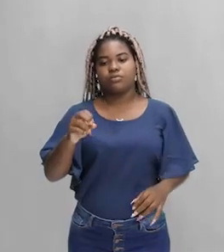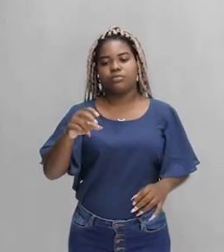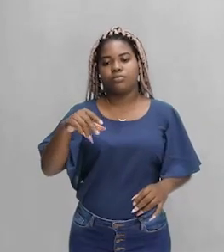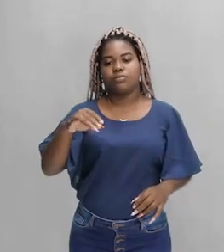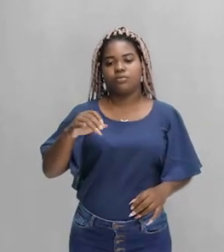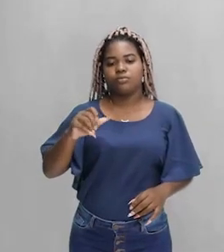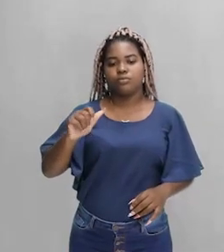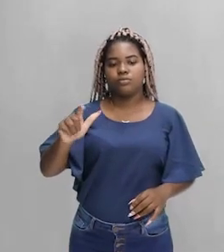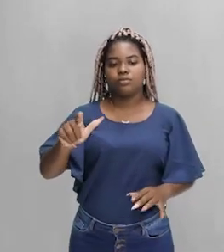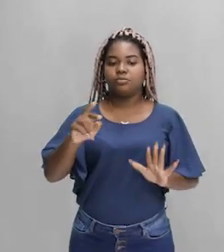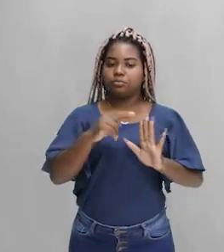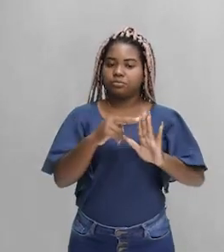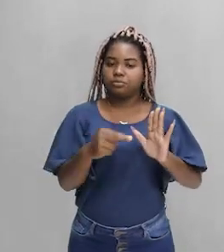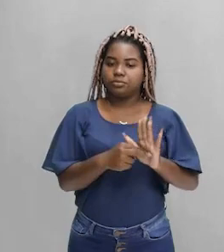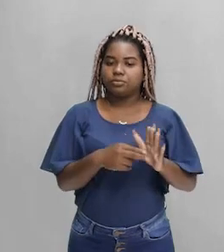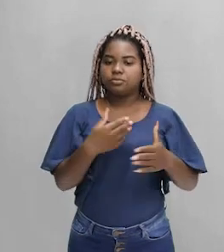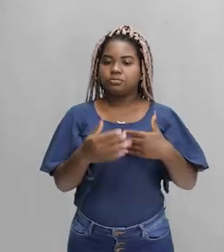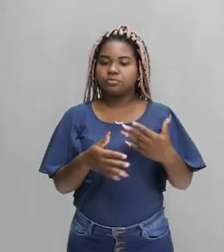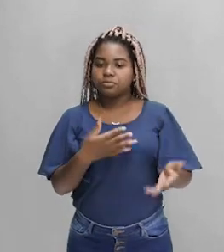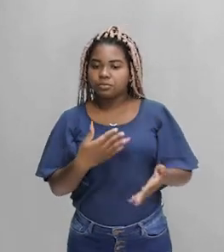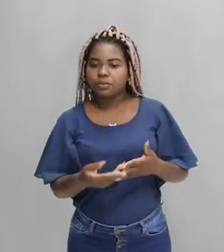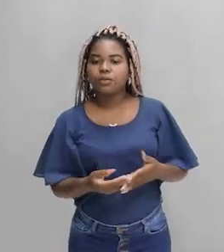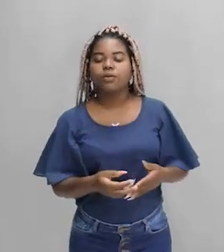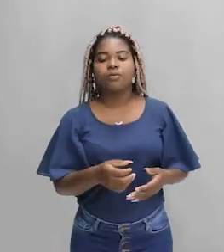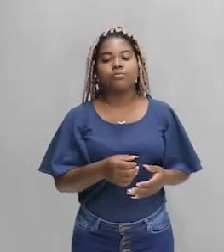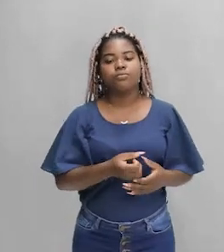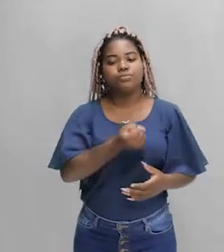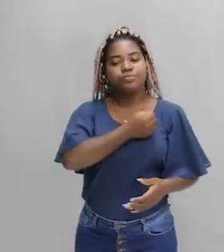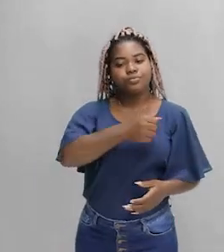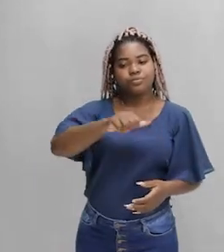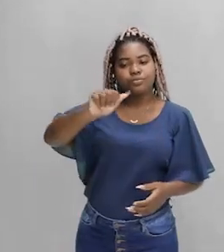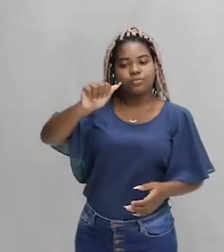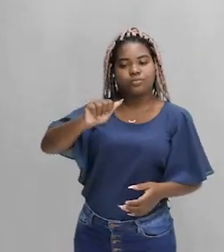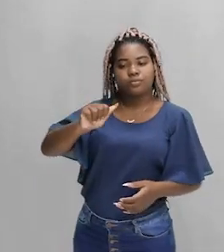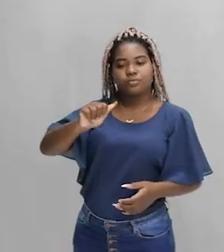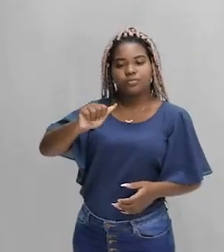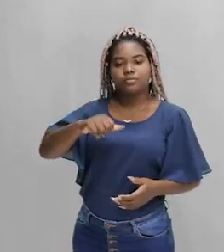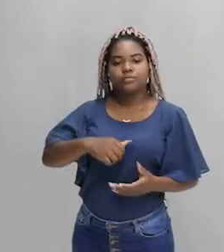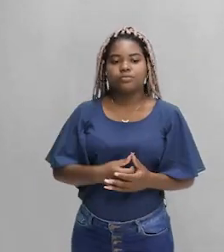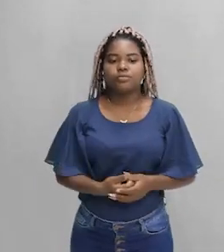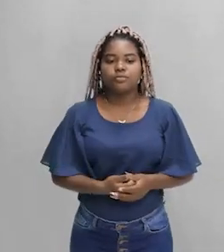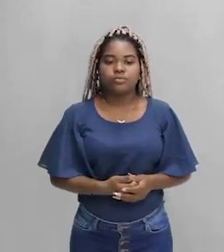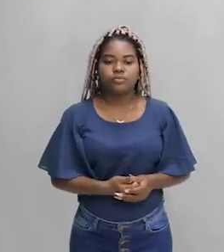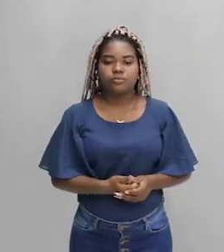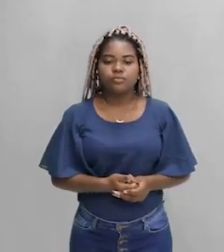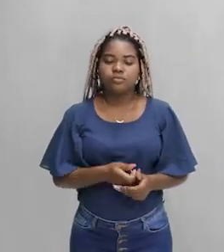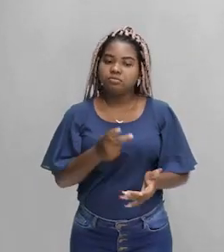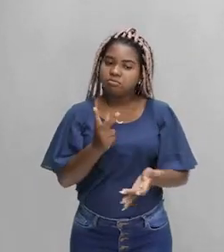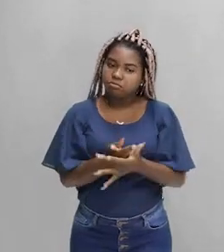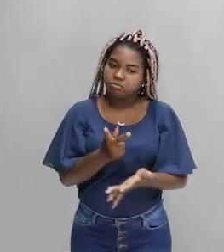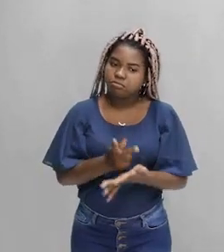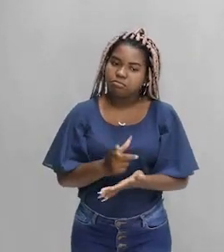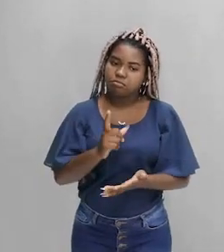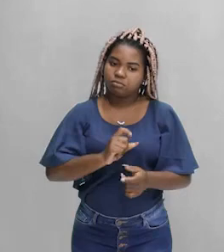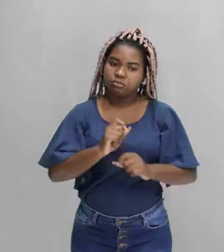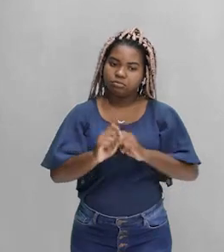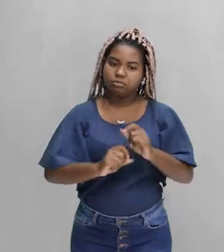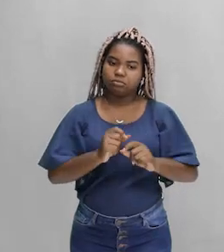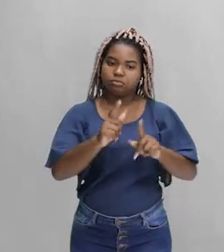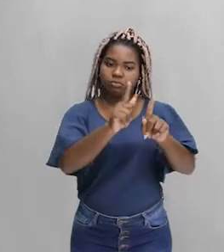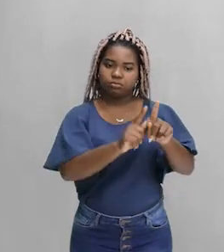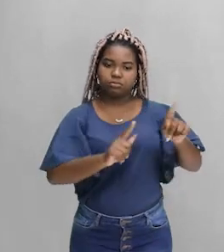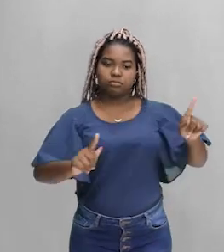A pertencente aos reais não nulos e não negativos, com exclusão do número 1, isso sempre vai estar presente no gráfico, tá?